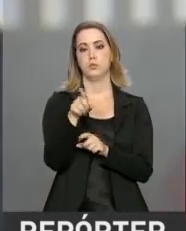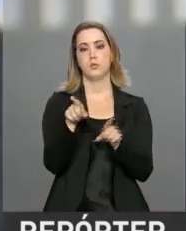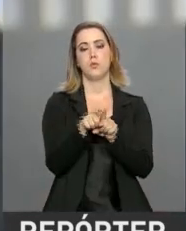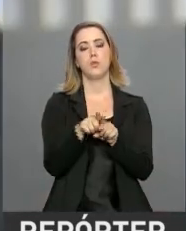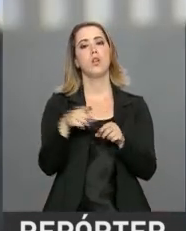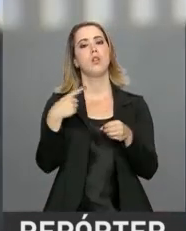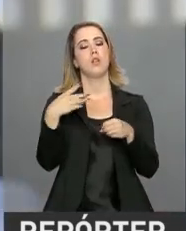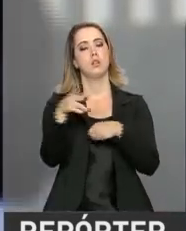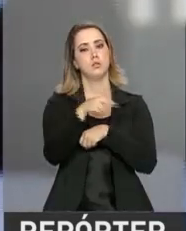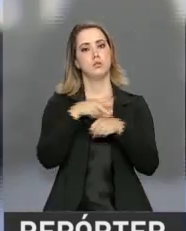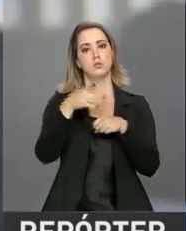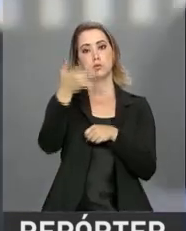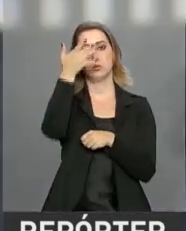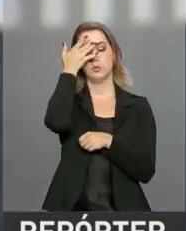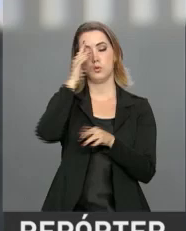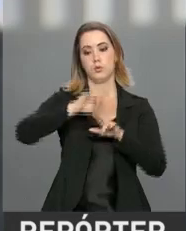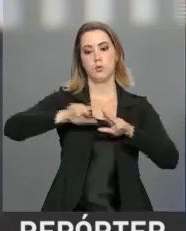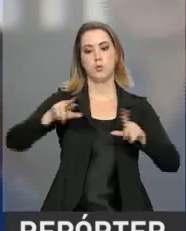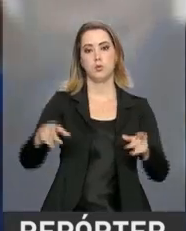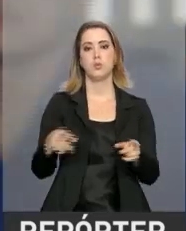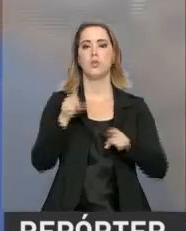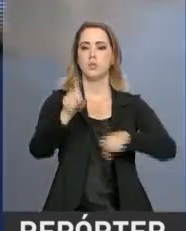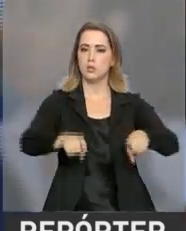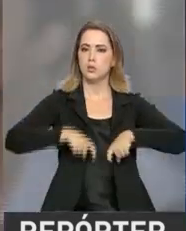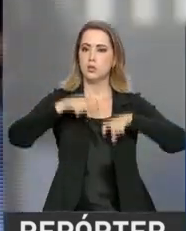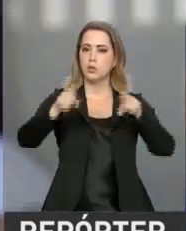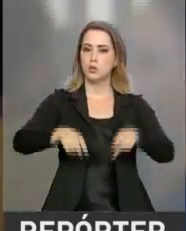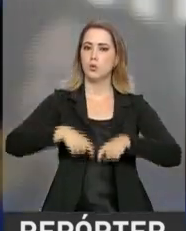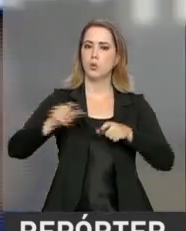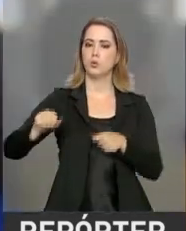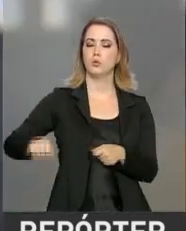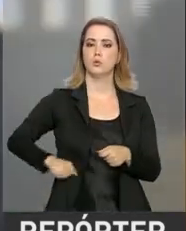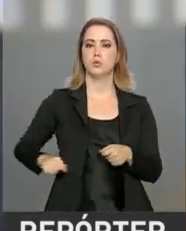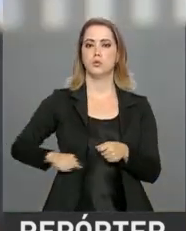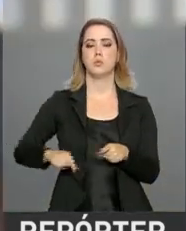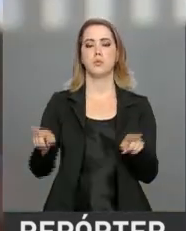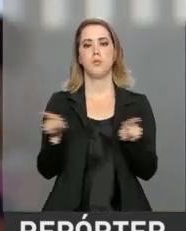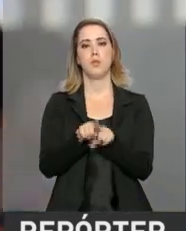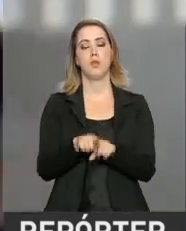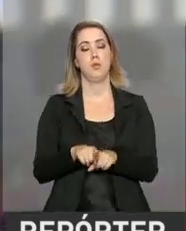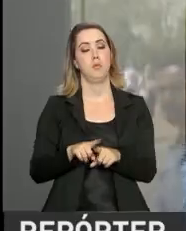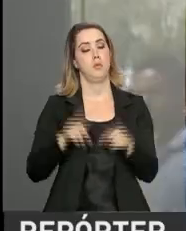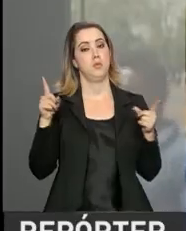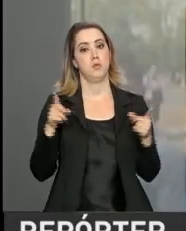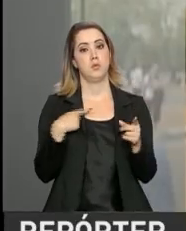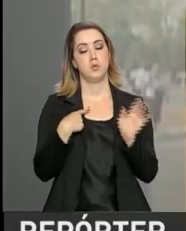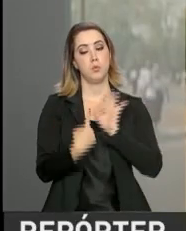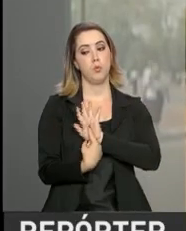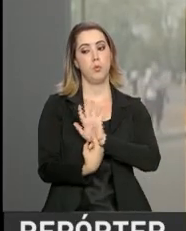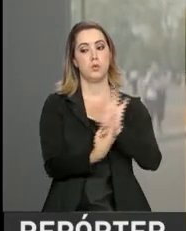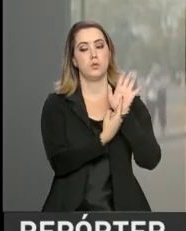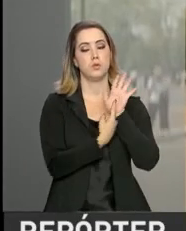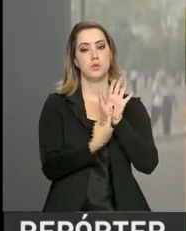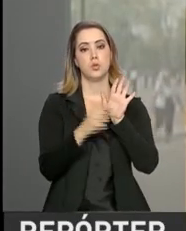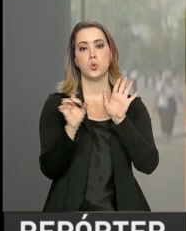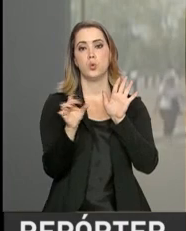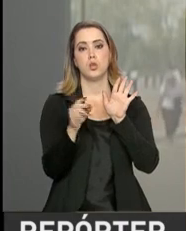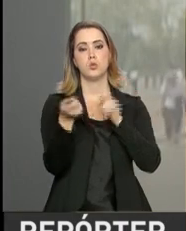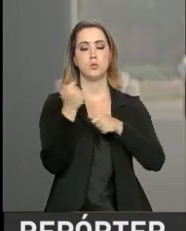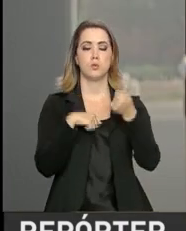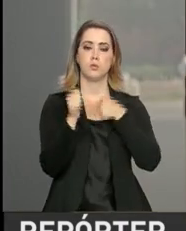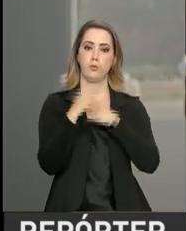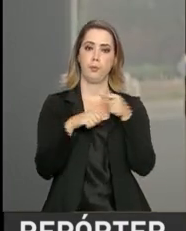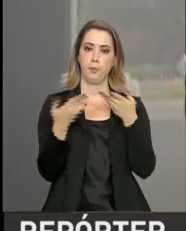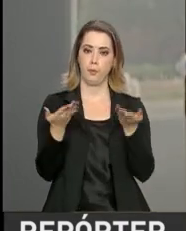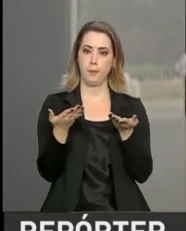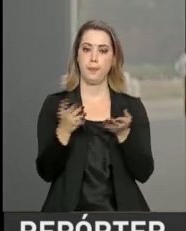comércio, agricultura e diplomacia, o que mostra que o BRICS não é só agenda financeira. Presidindo o grupo em 2016,